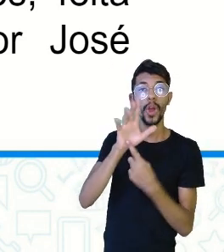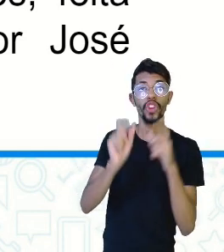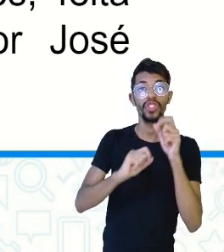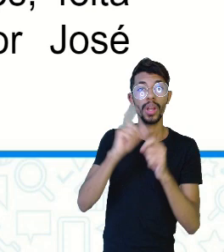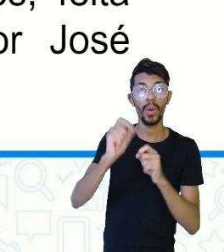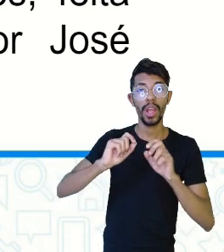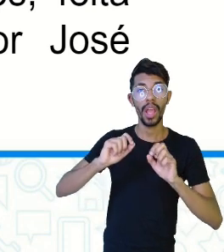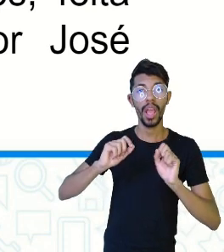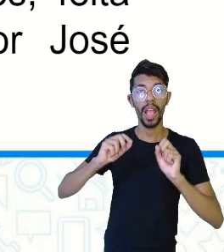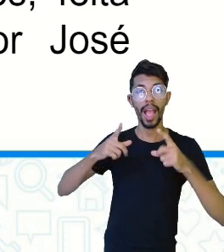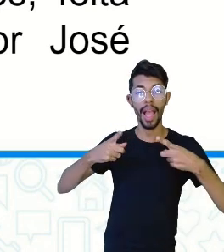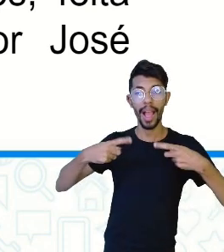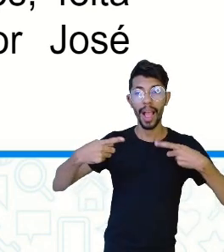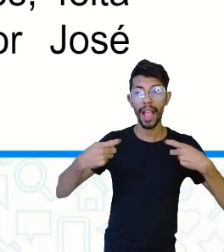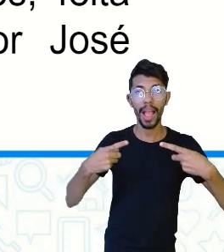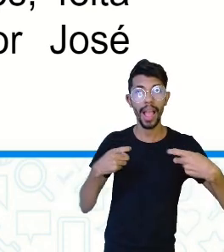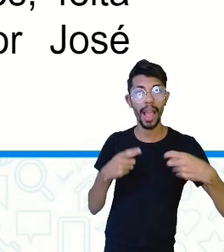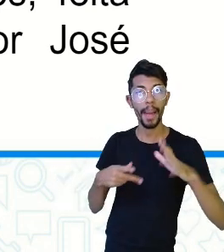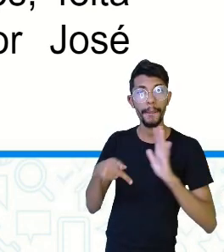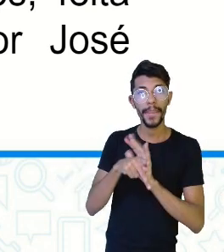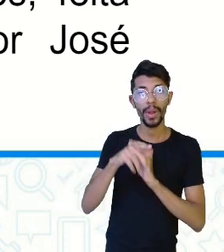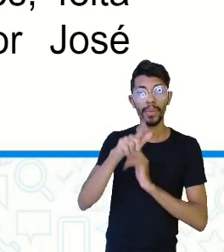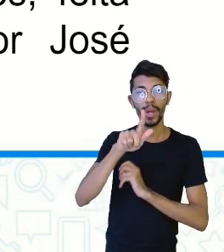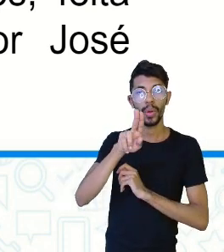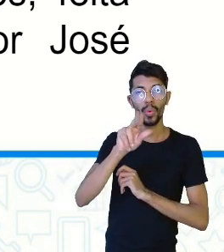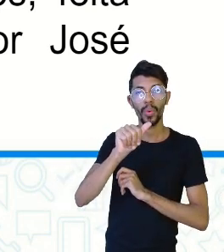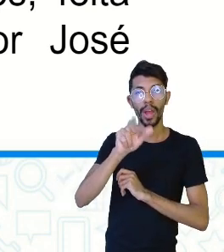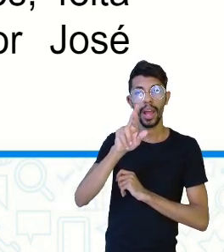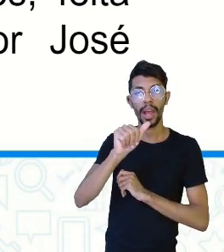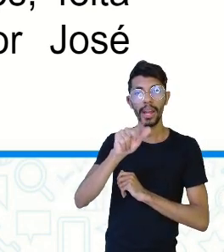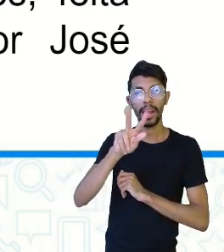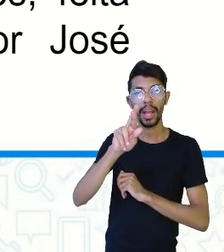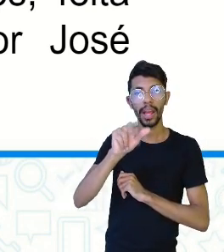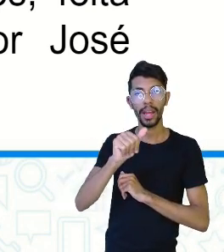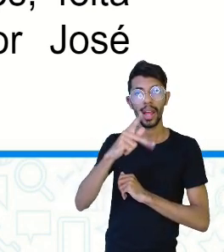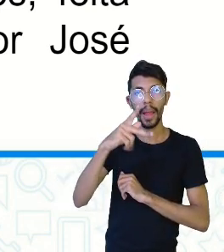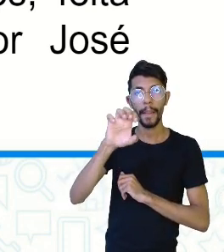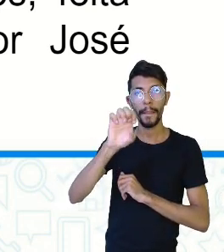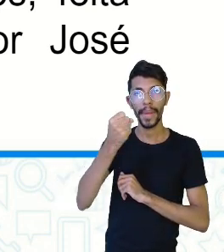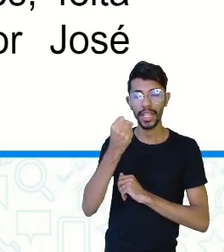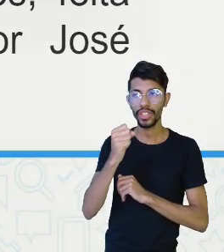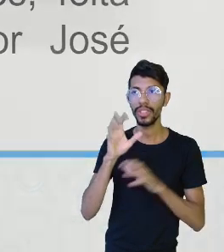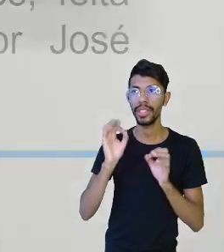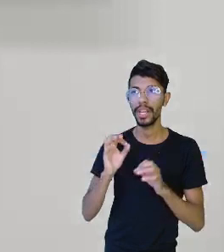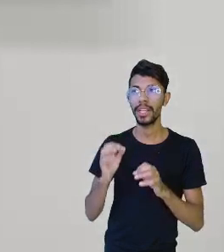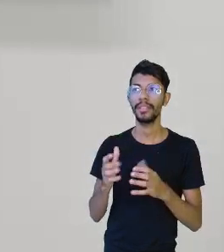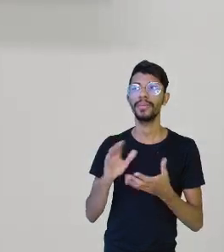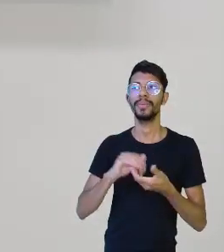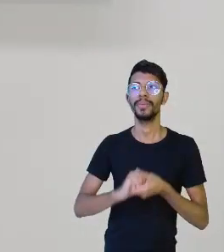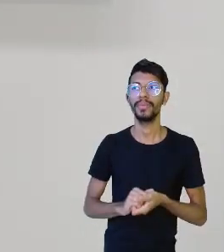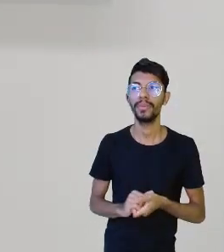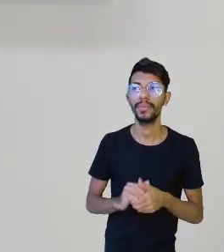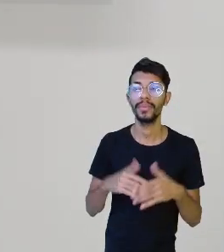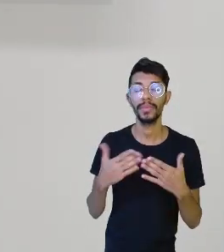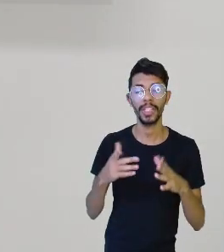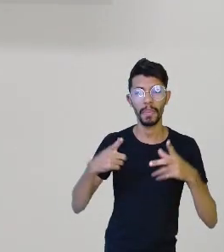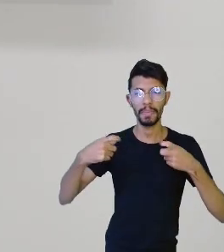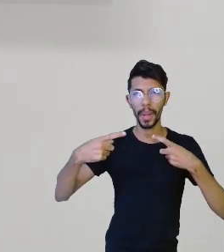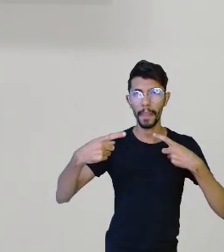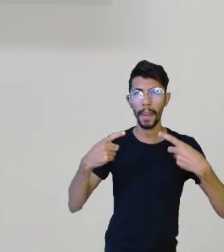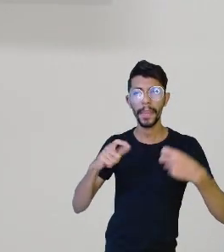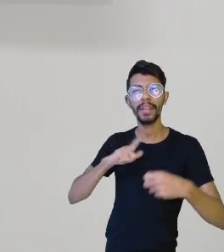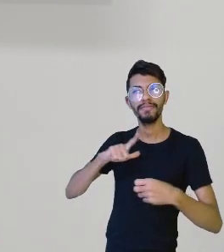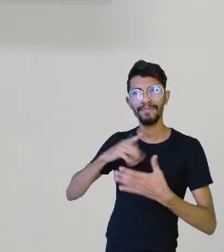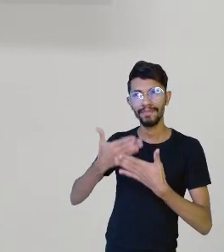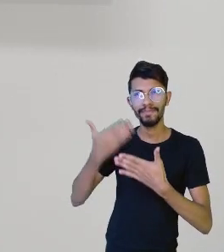Guararapes, que foi feita por solicitação do governador José César de Menezes. Então, a batalha que teve